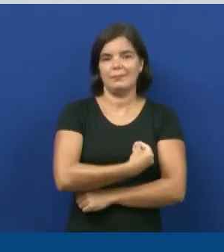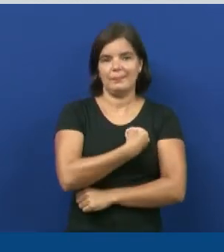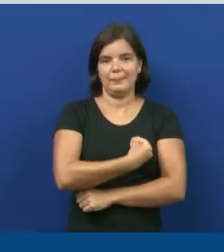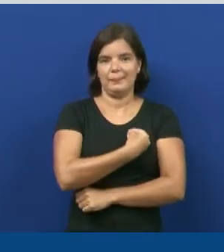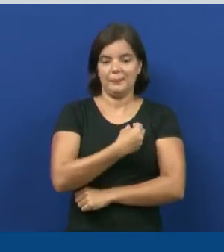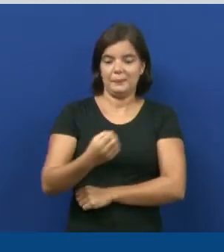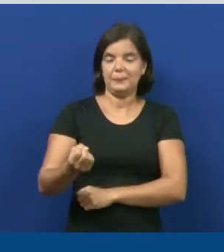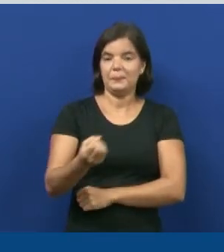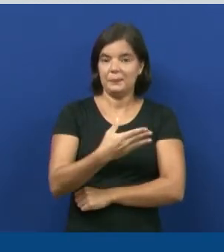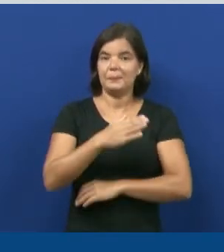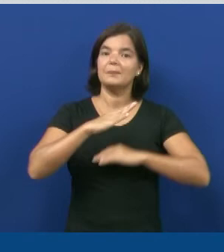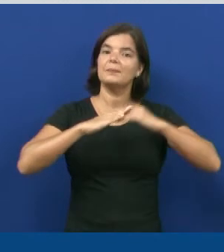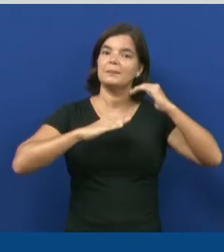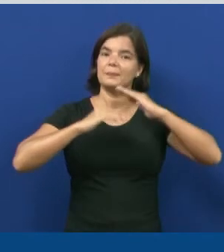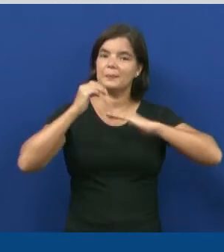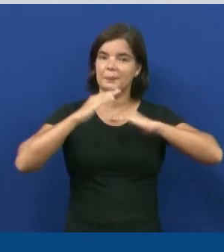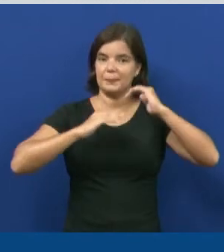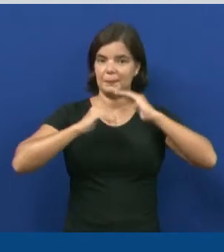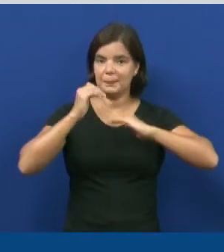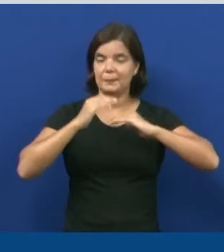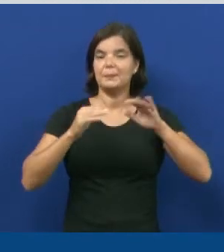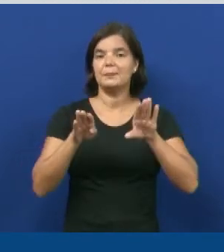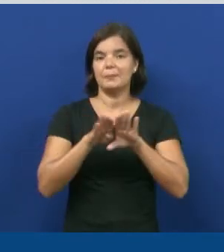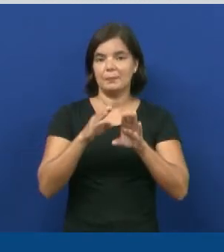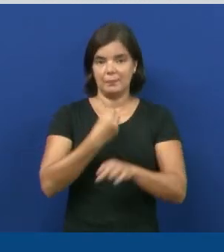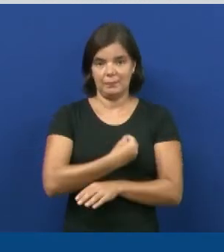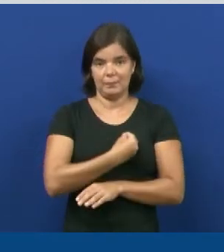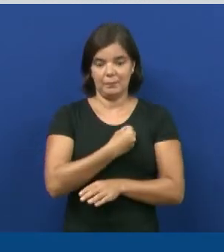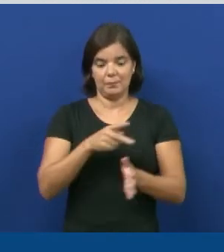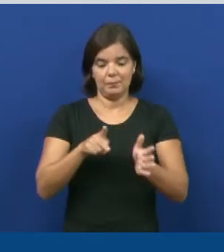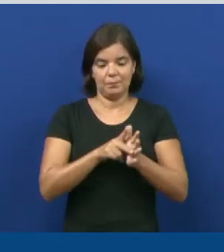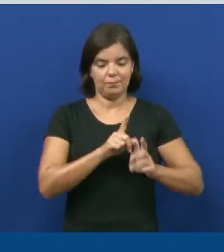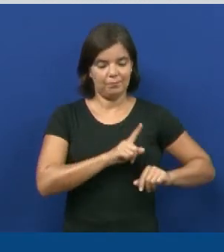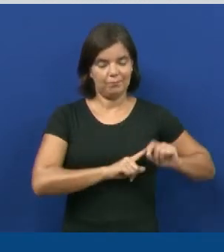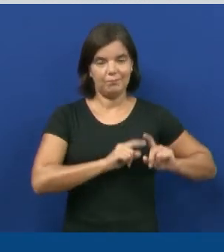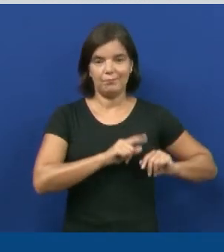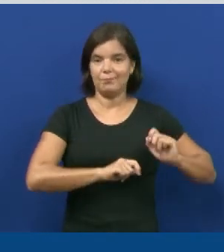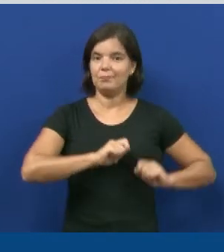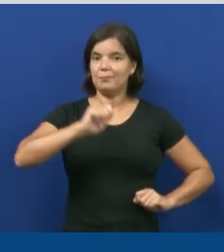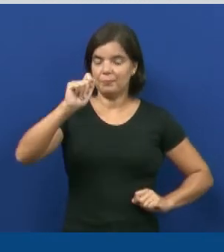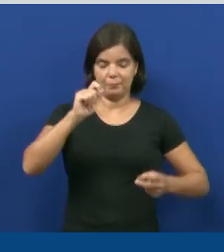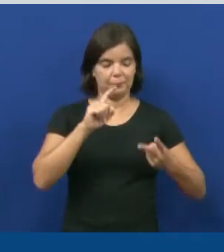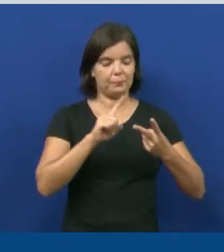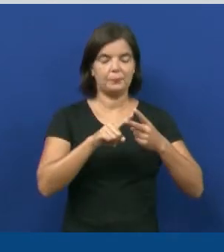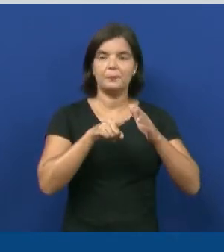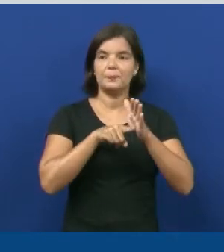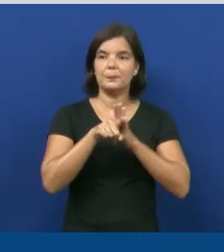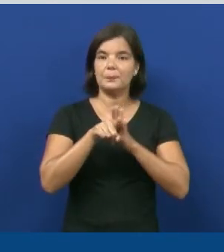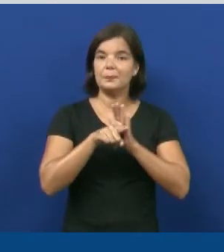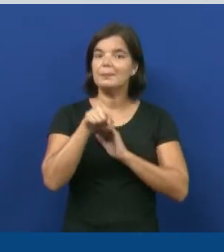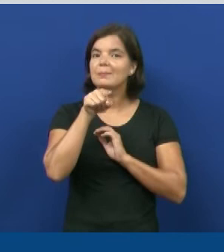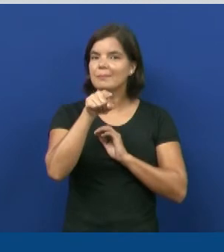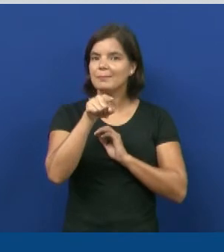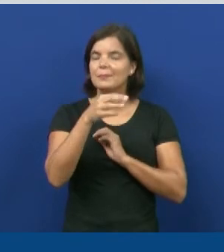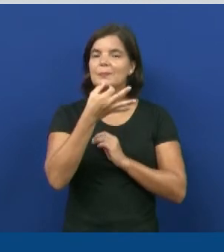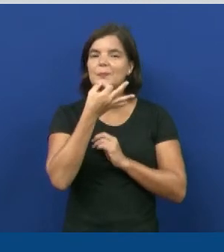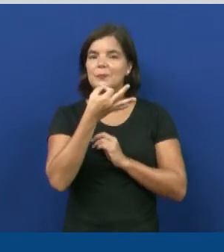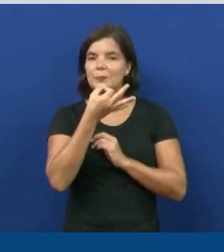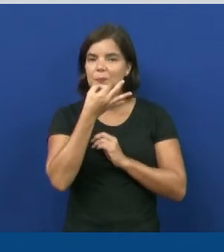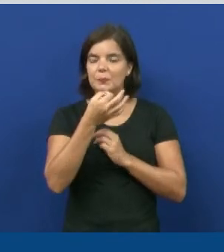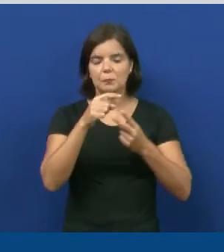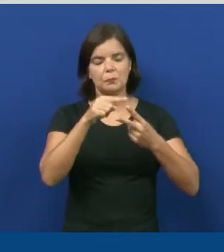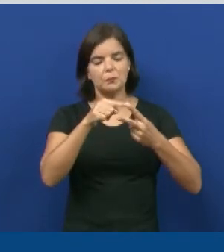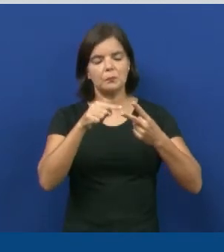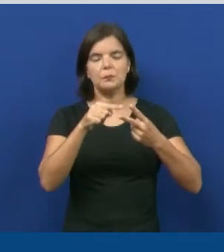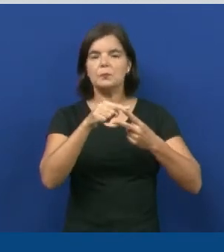na atualidade e os profissionais da arte teatral que atuam no estado do Acre. A segunda questão é para você citar pelo